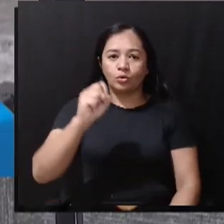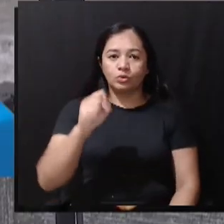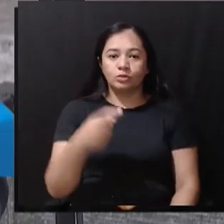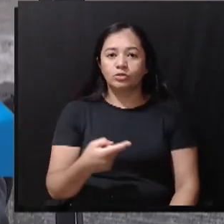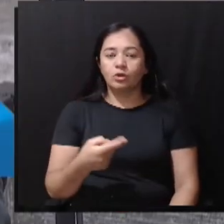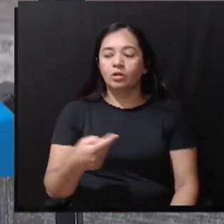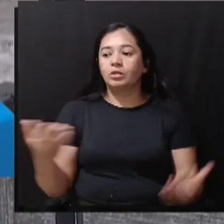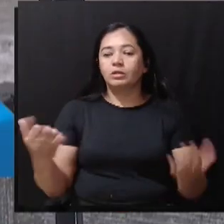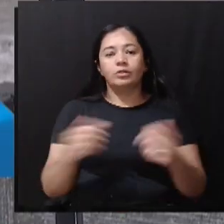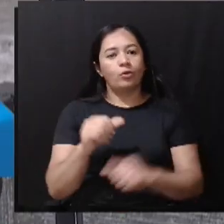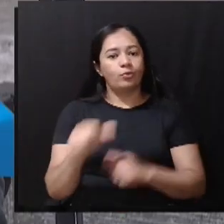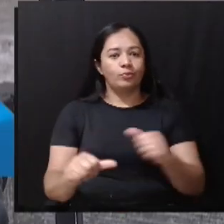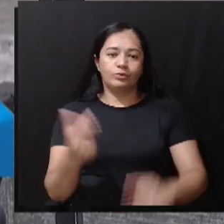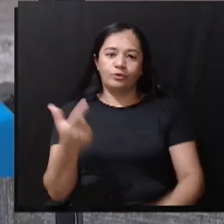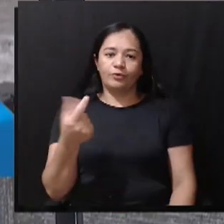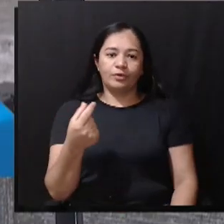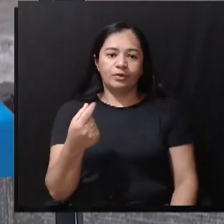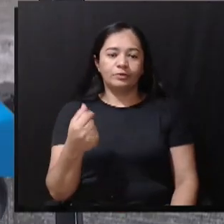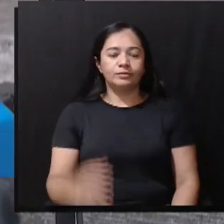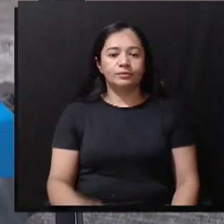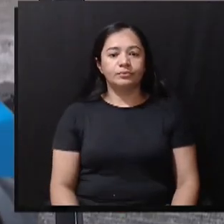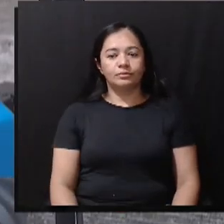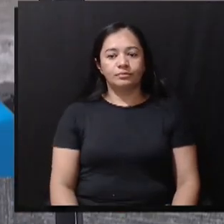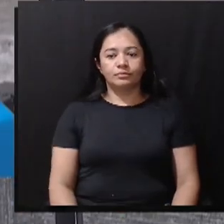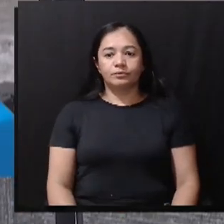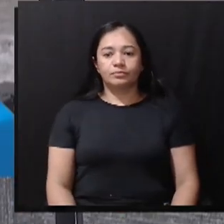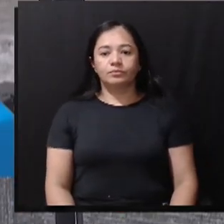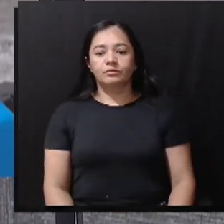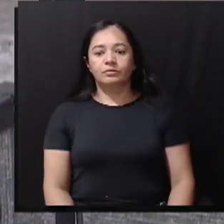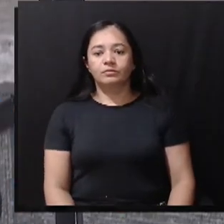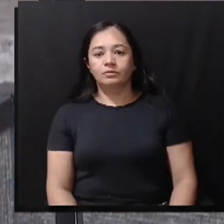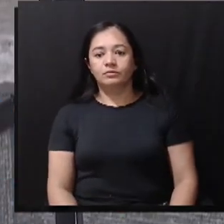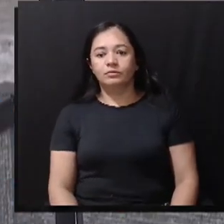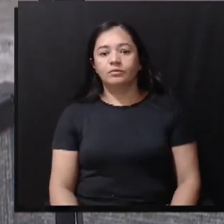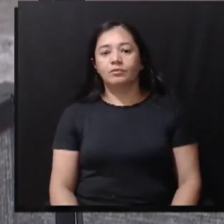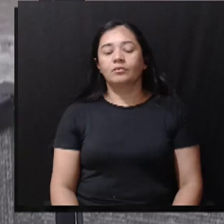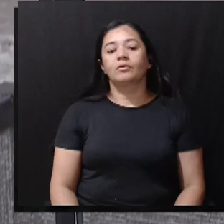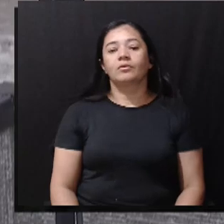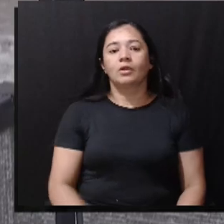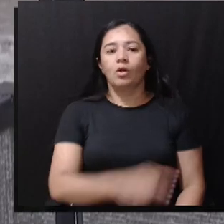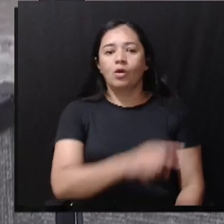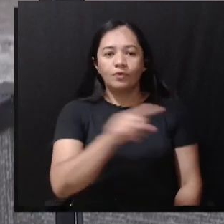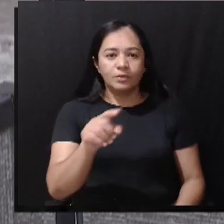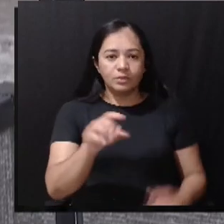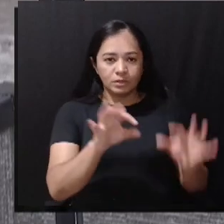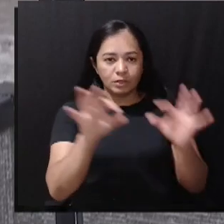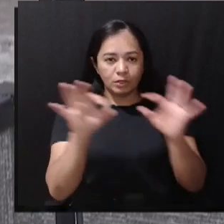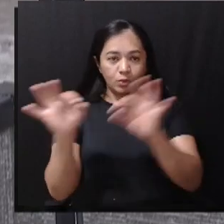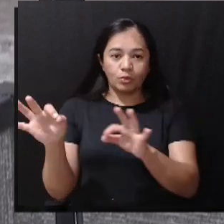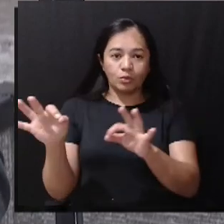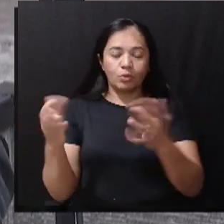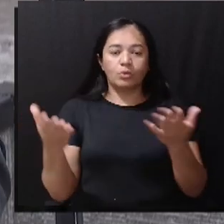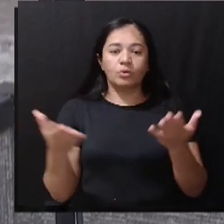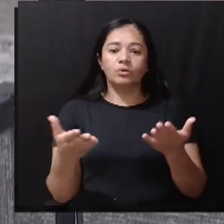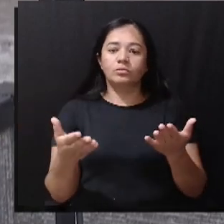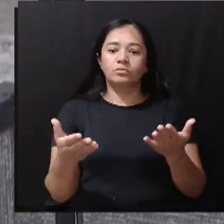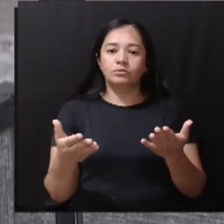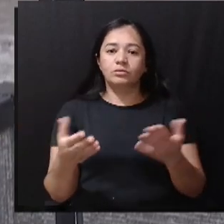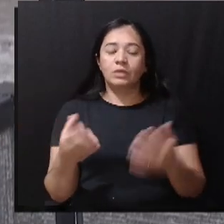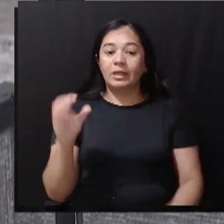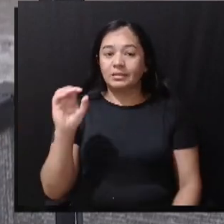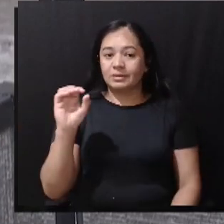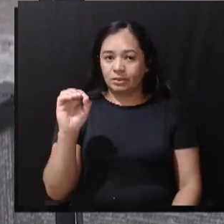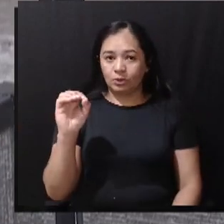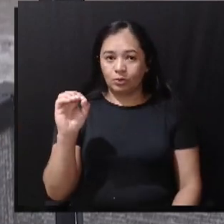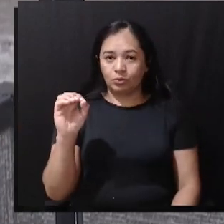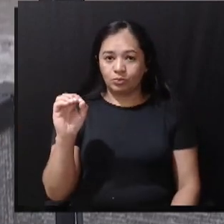atualização. A atualização ou o reajuste, para quem está nos escutando hoje, é zero para